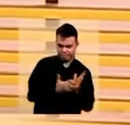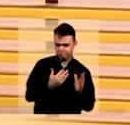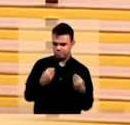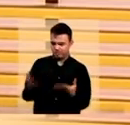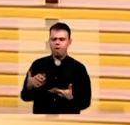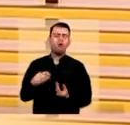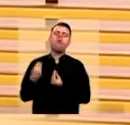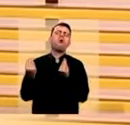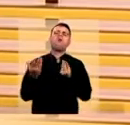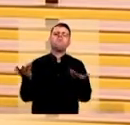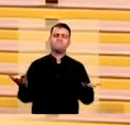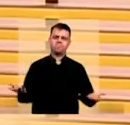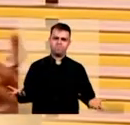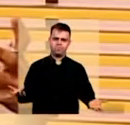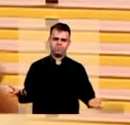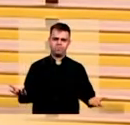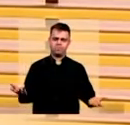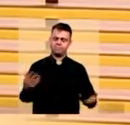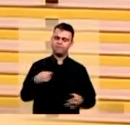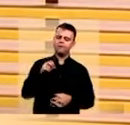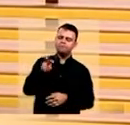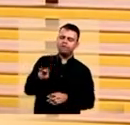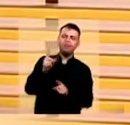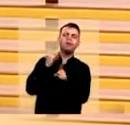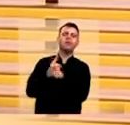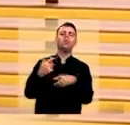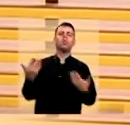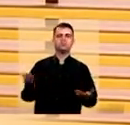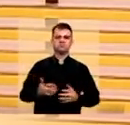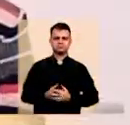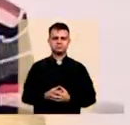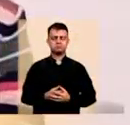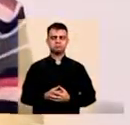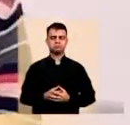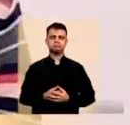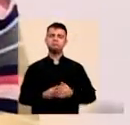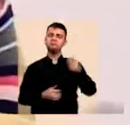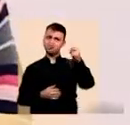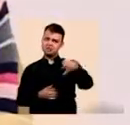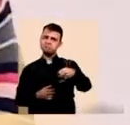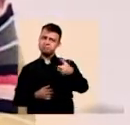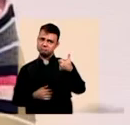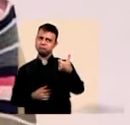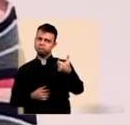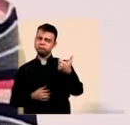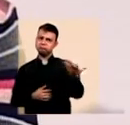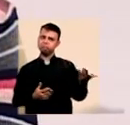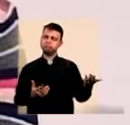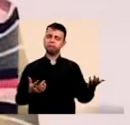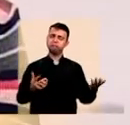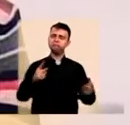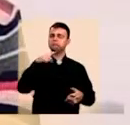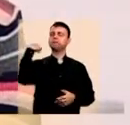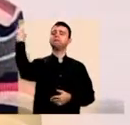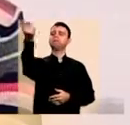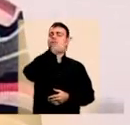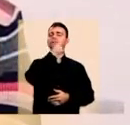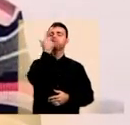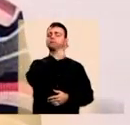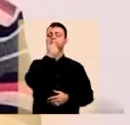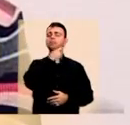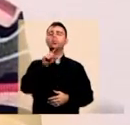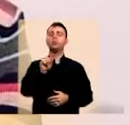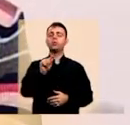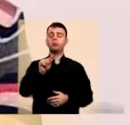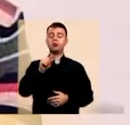os livros? Como é que é esse seu contato lá com a realidade? Sim, geralmente quem vai com as crianças